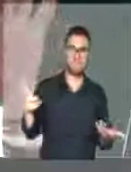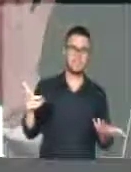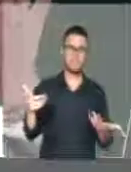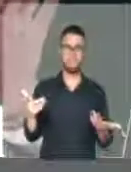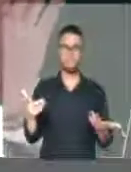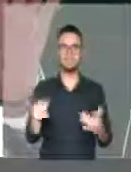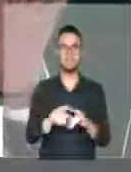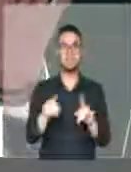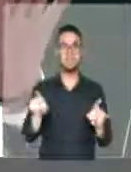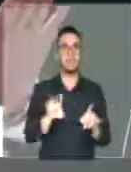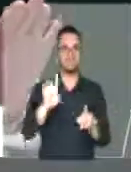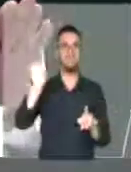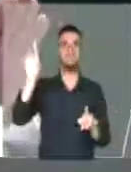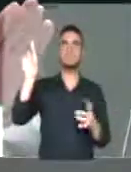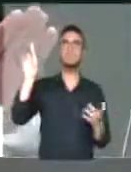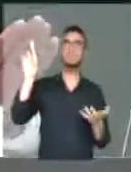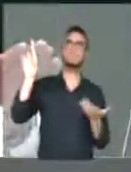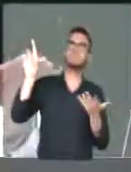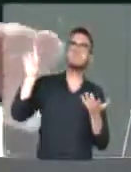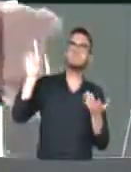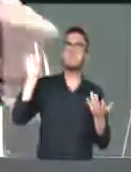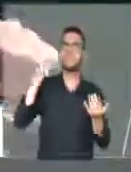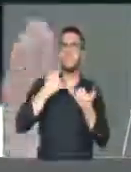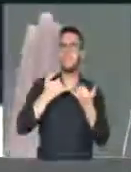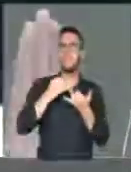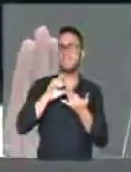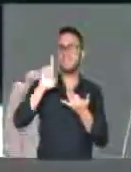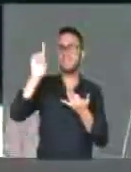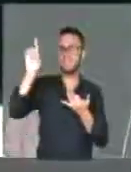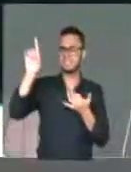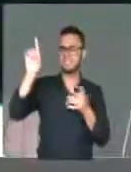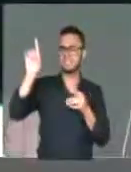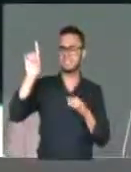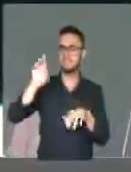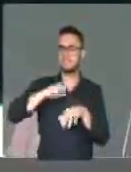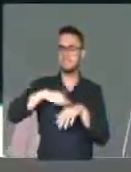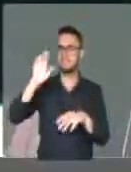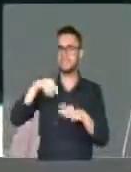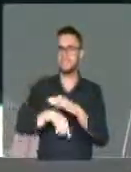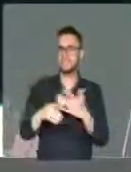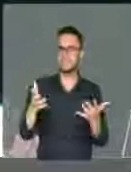aí, mas Deus também, Deus não é, Deus vai mais fundo na coisa.